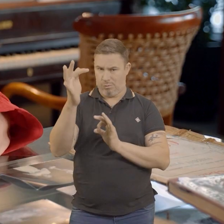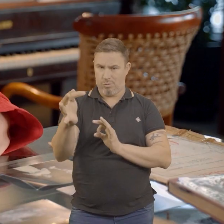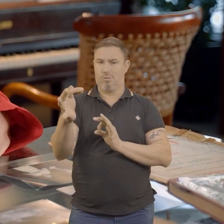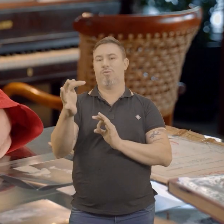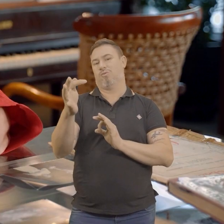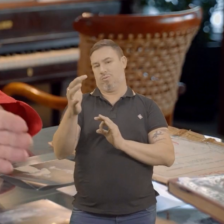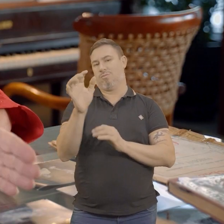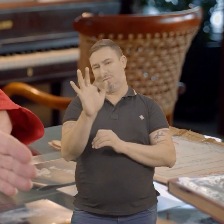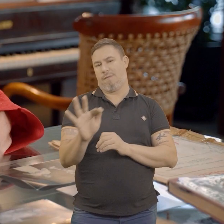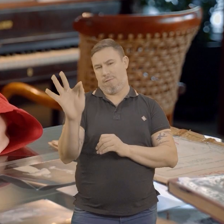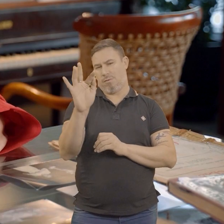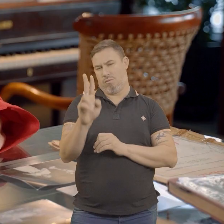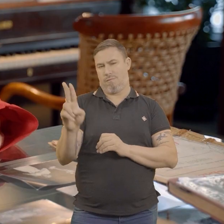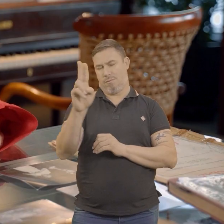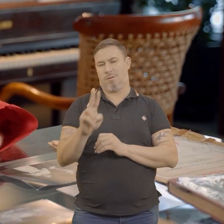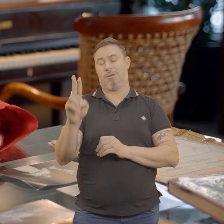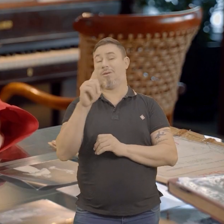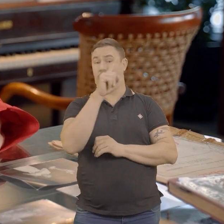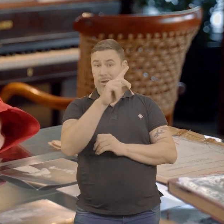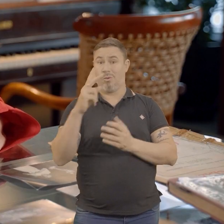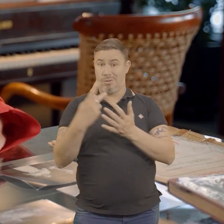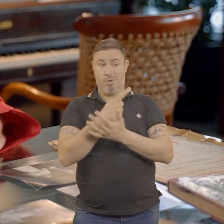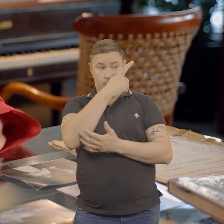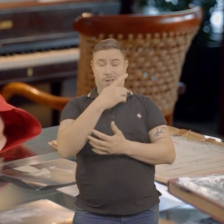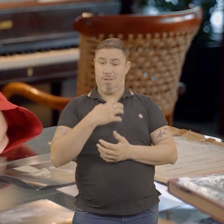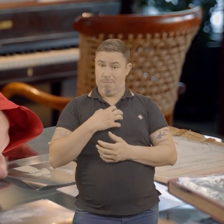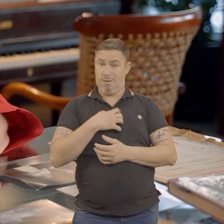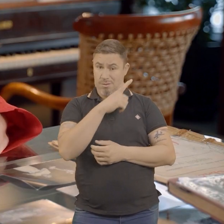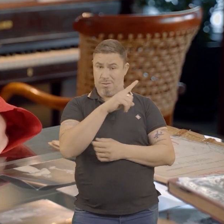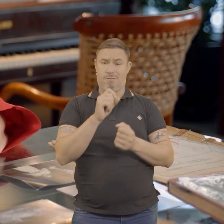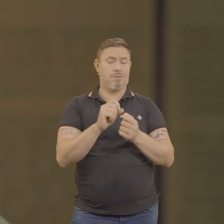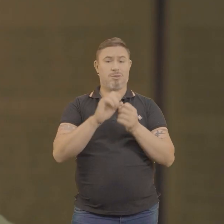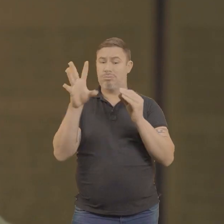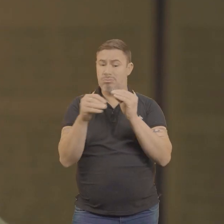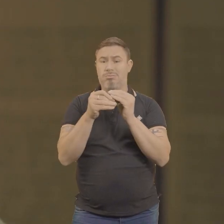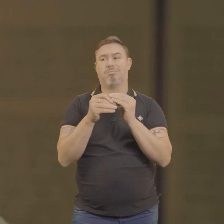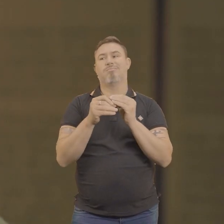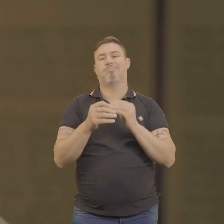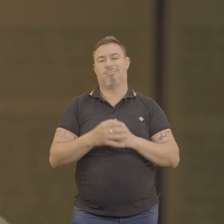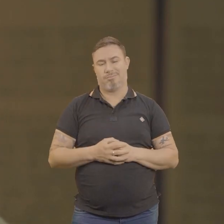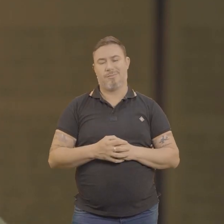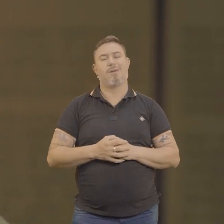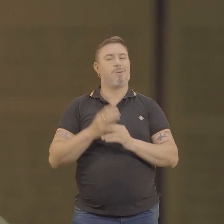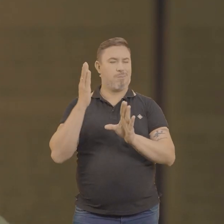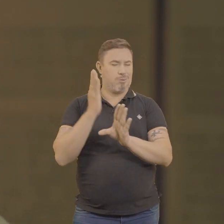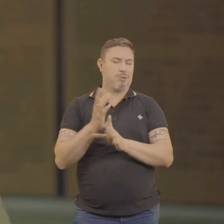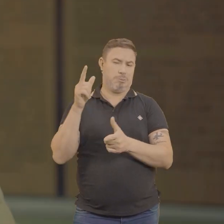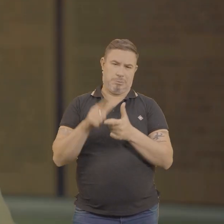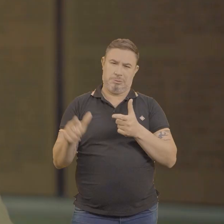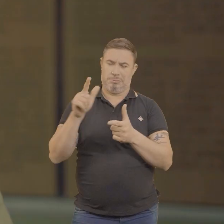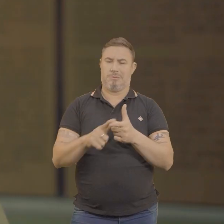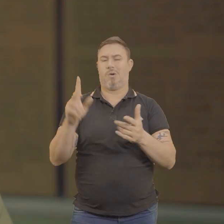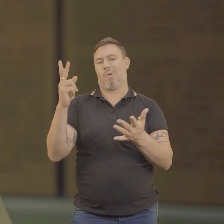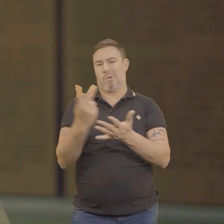os de graduação, como ocorreu com a Universidade Federal da Bahia, que incorporou tudo. Foi o grande engodo que nunca ocorreu,